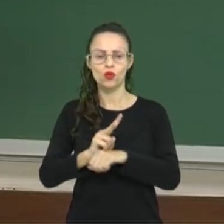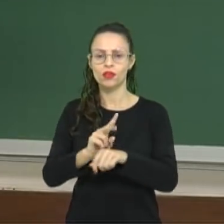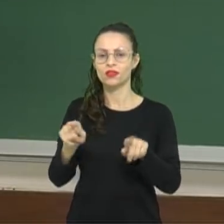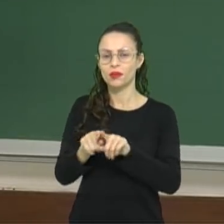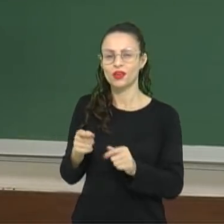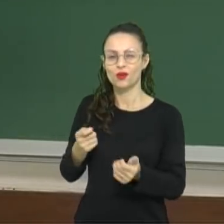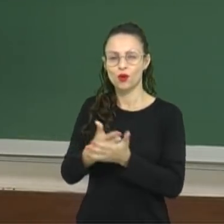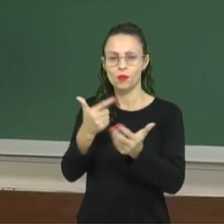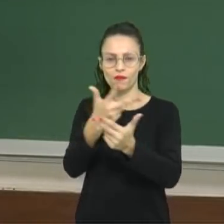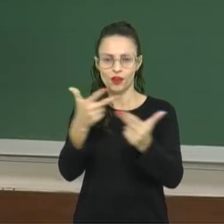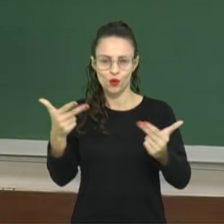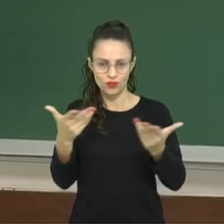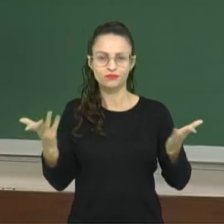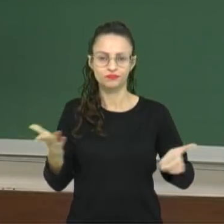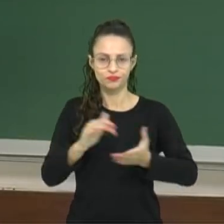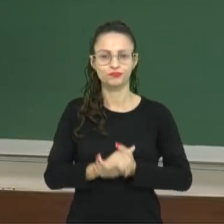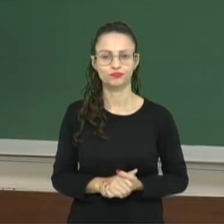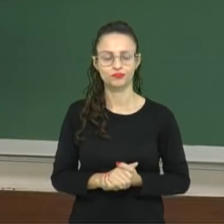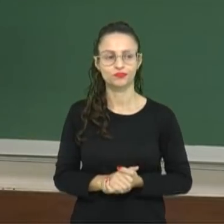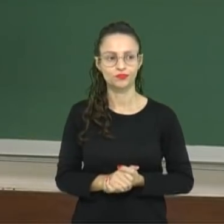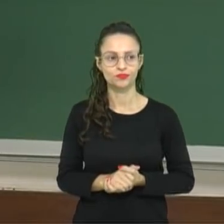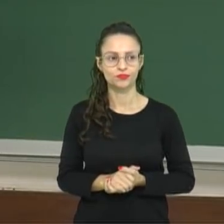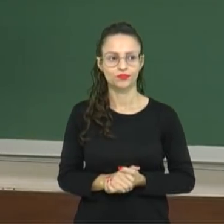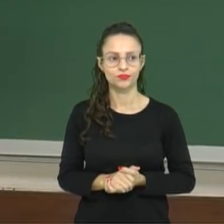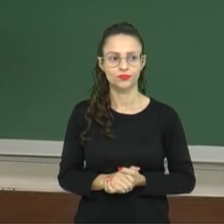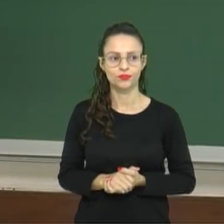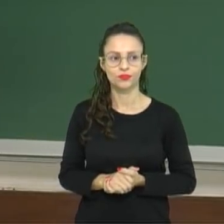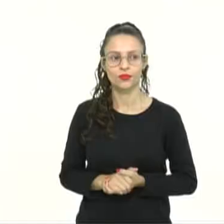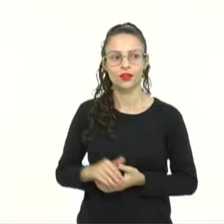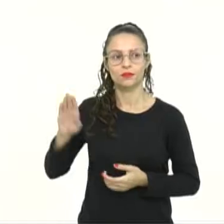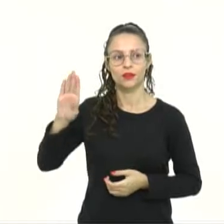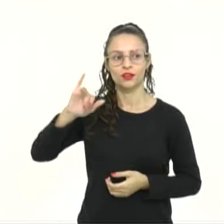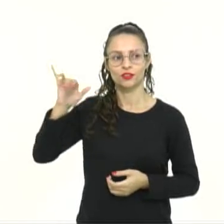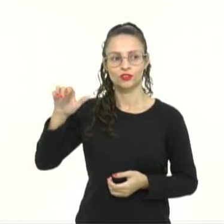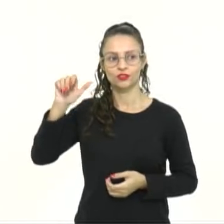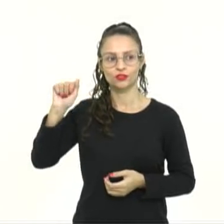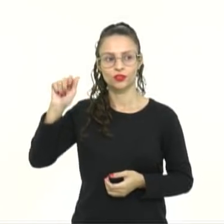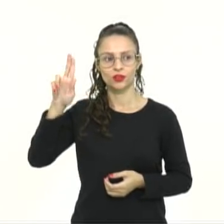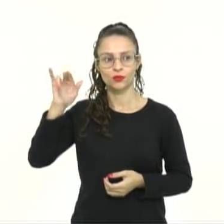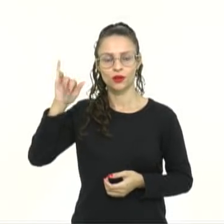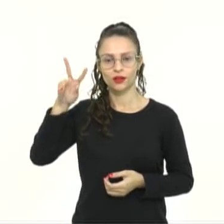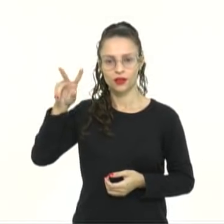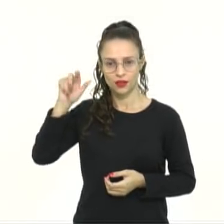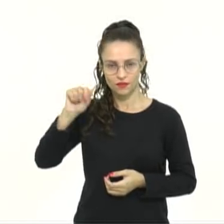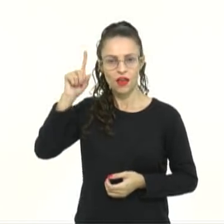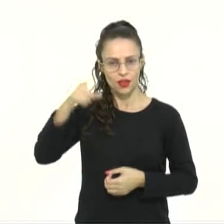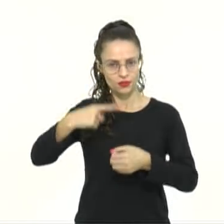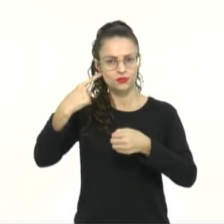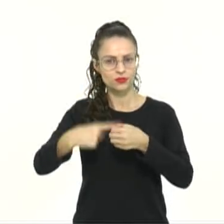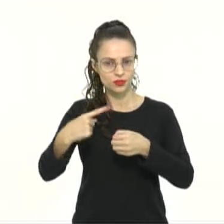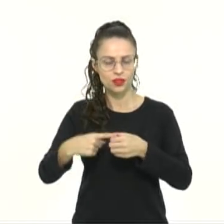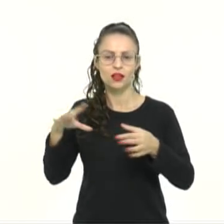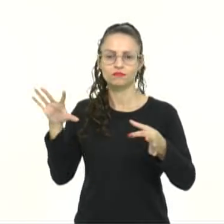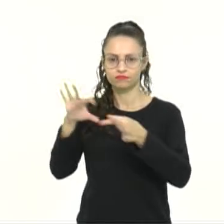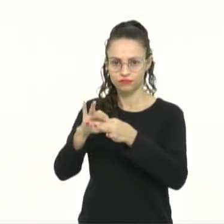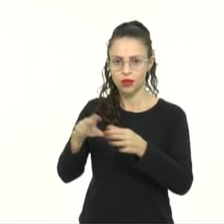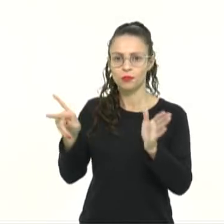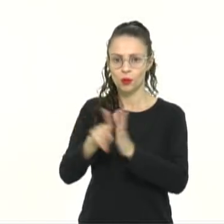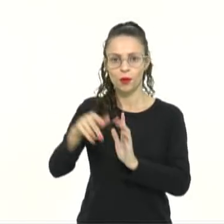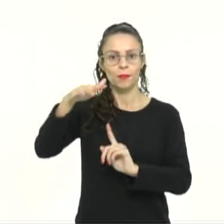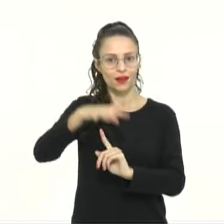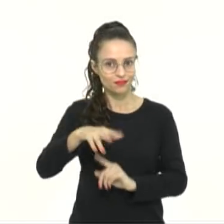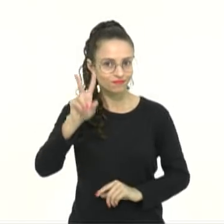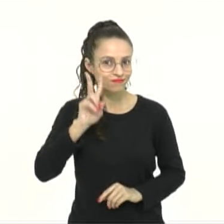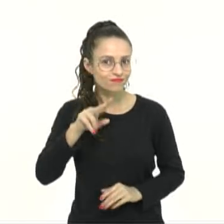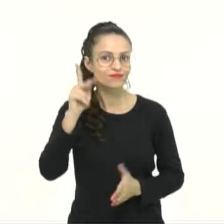comprava a tropa, certo? Jaguariaíva é uma cidade que faz parte da Rota dos Tropeiros no Paraná? Também é verdadeiro. Lembram lá